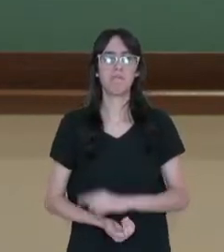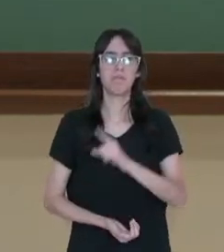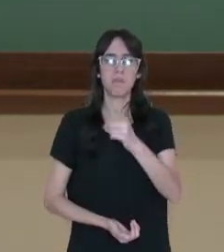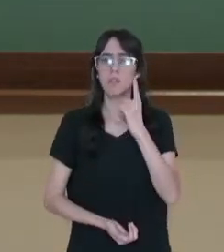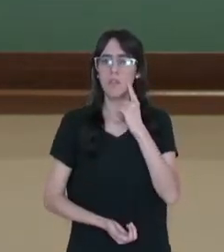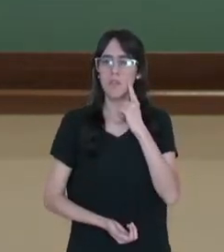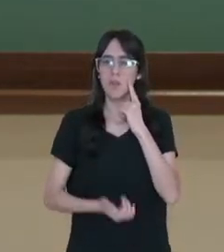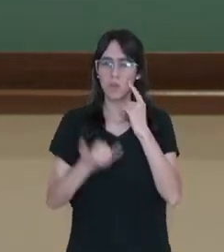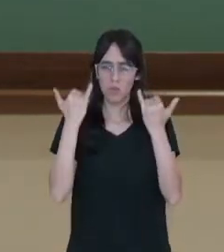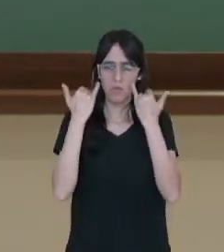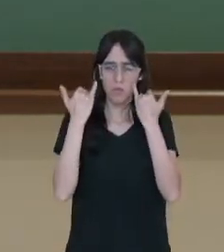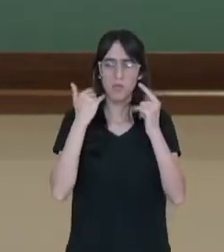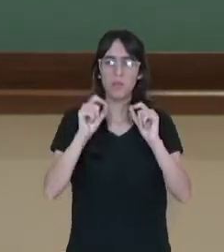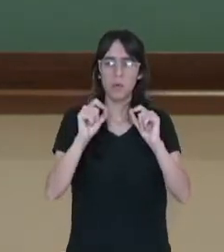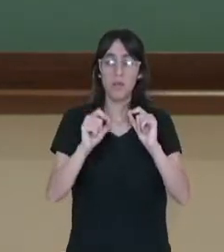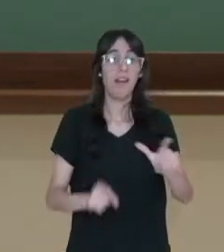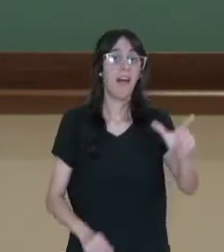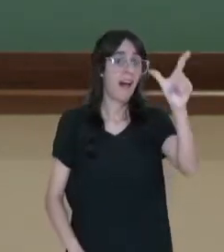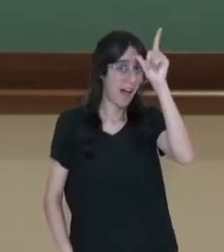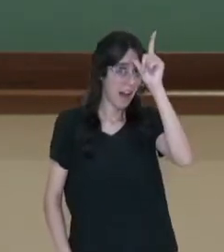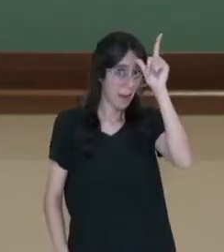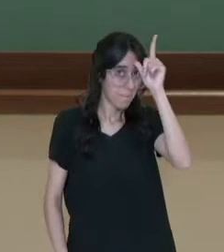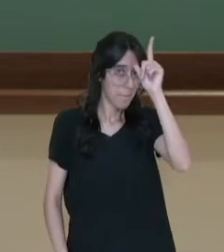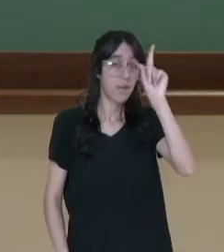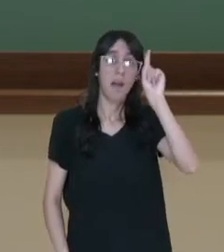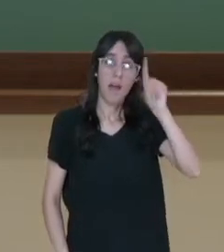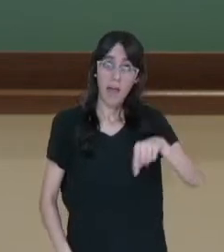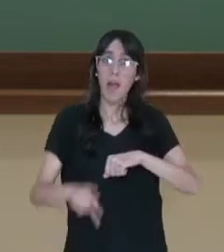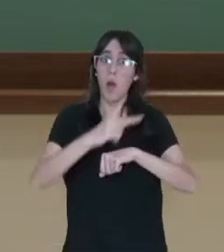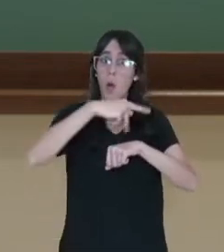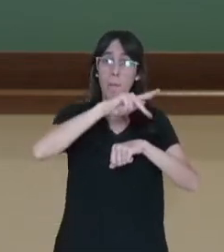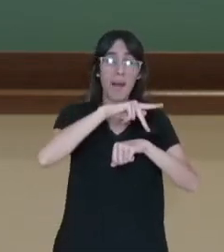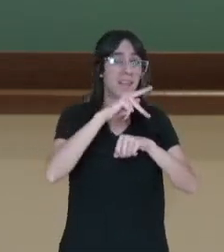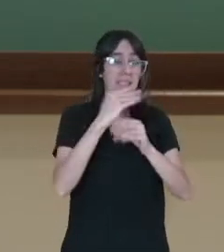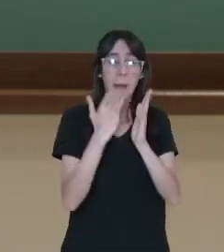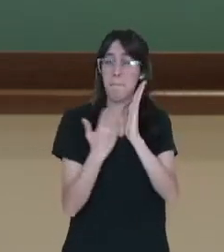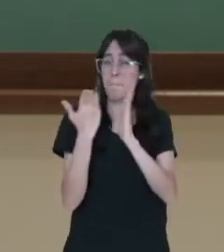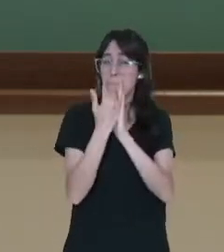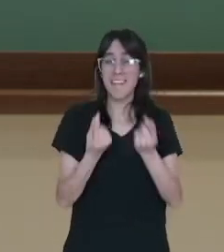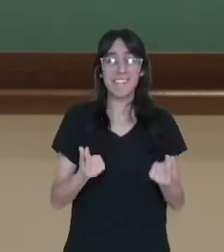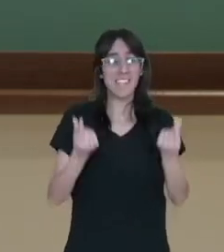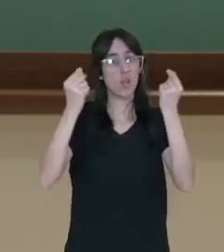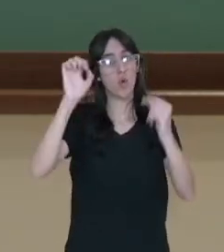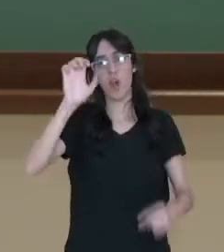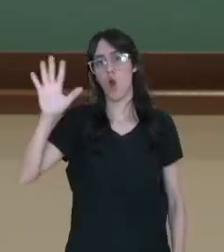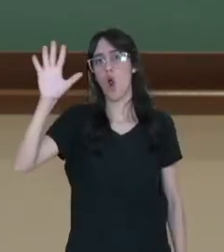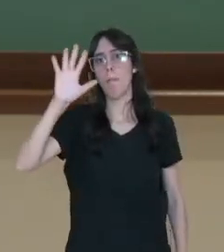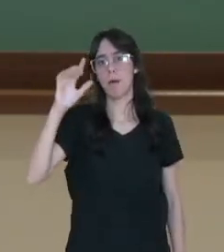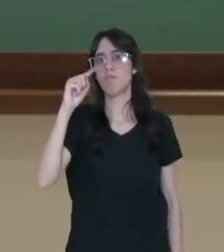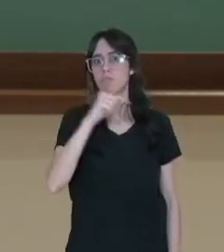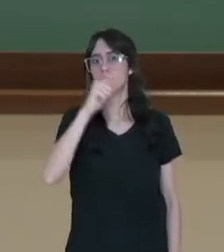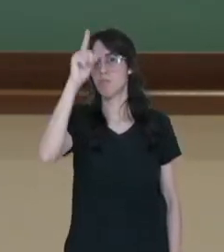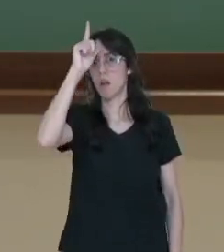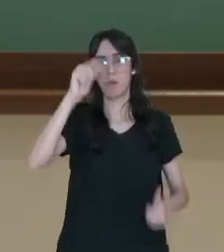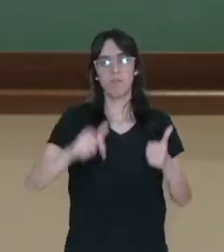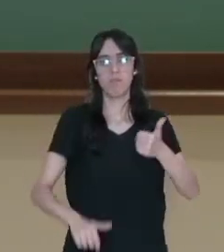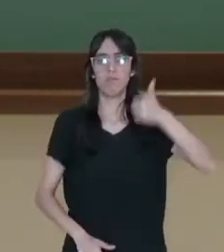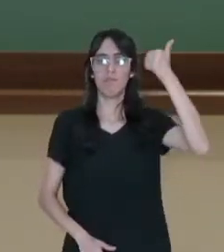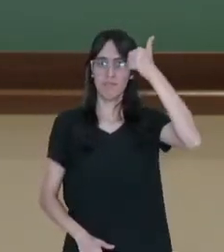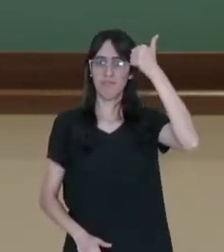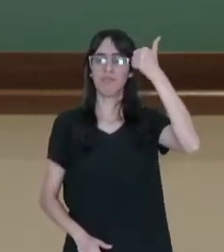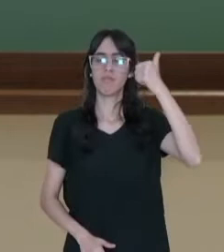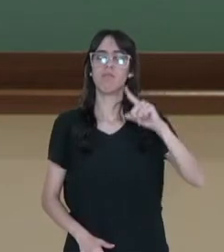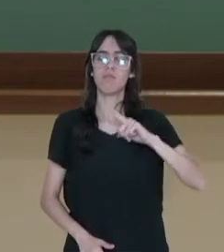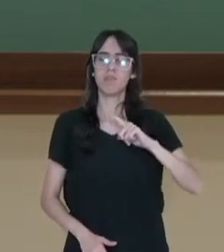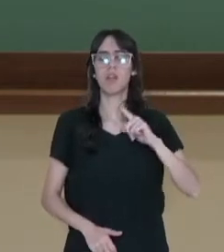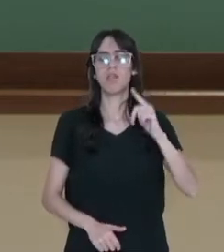passei no meio? A Alemanha é o país mais rico da Europa atualmente. Então, um país que viveu aí todos os dramas da Guerra